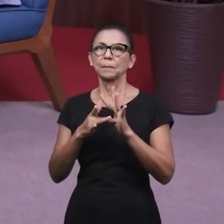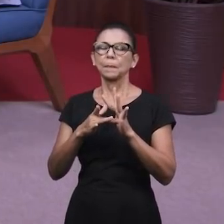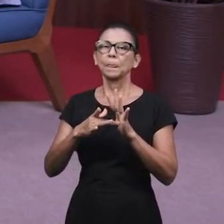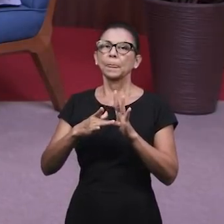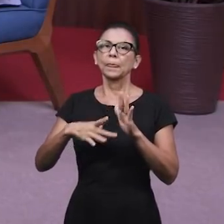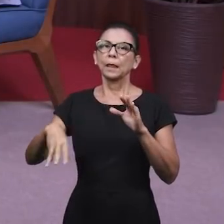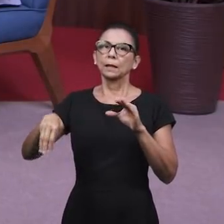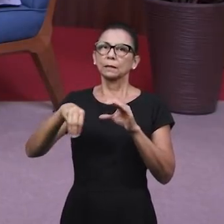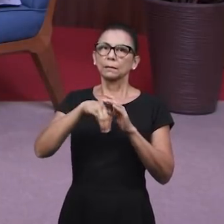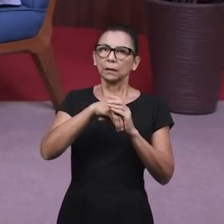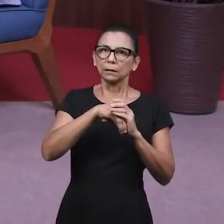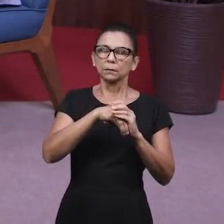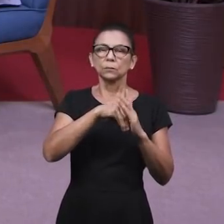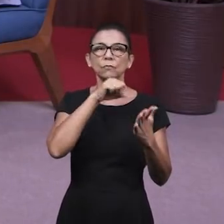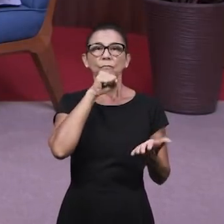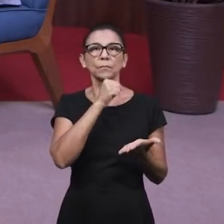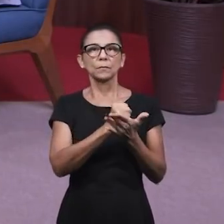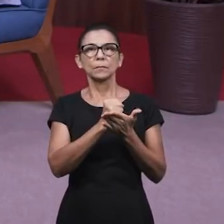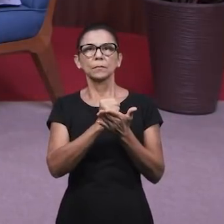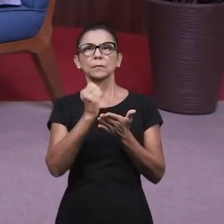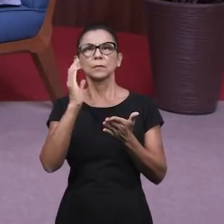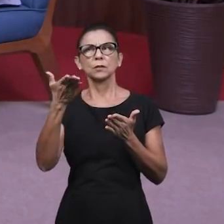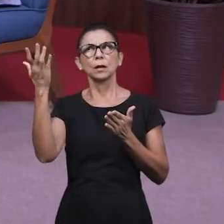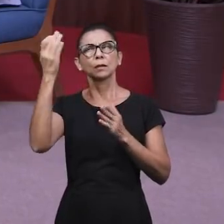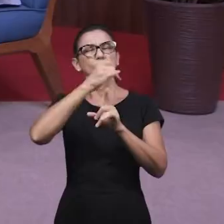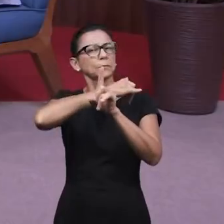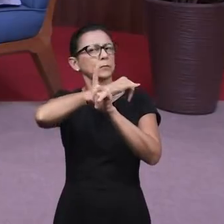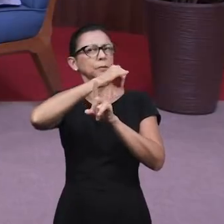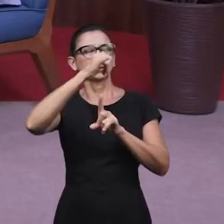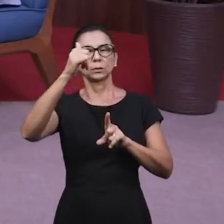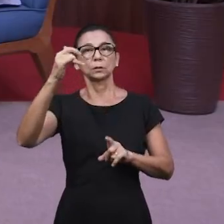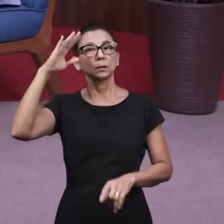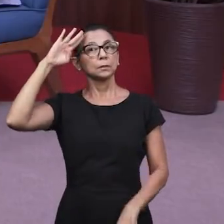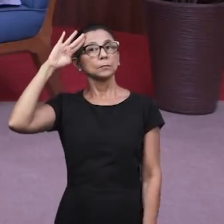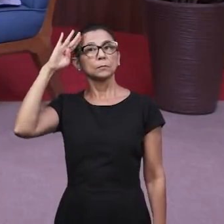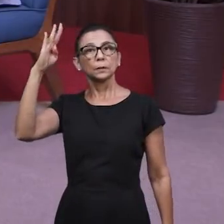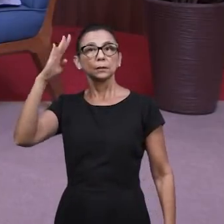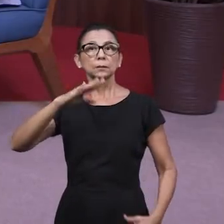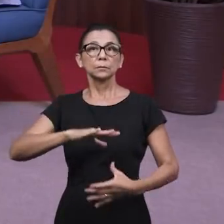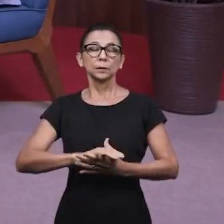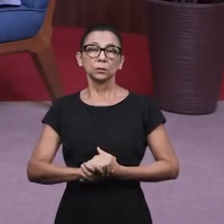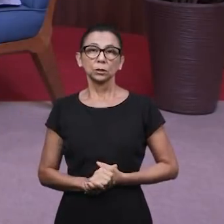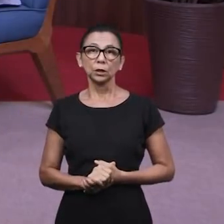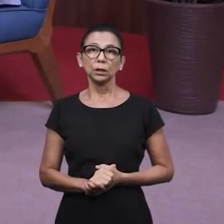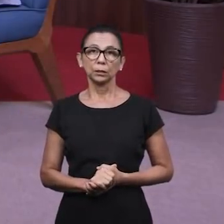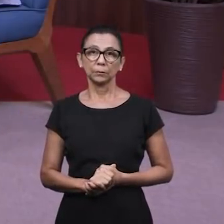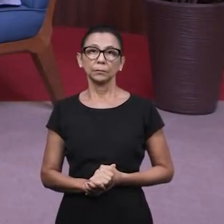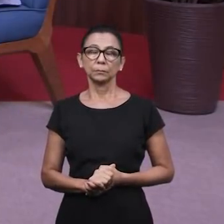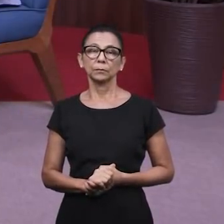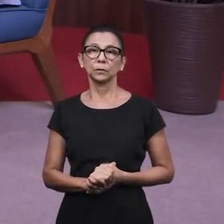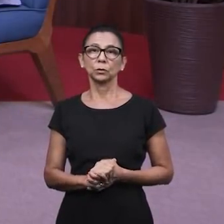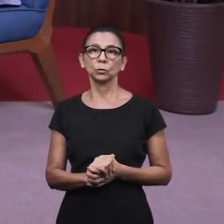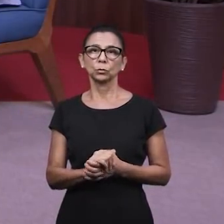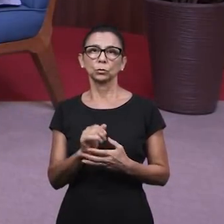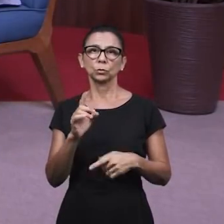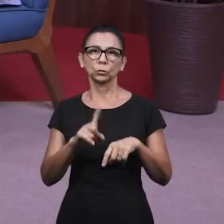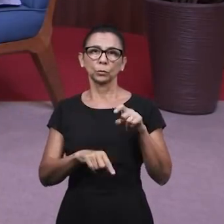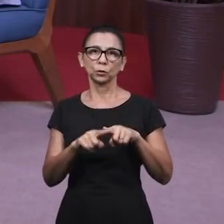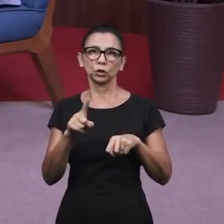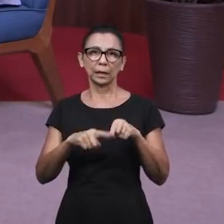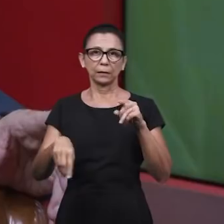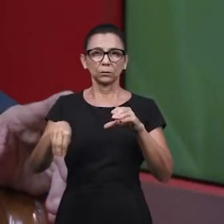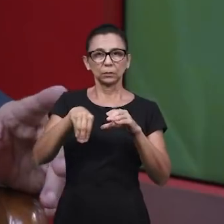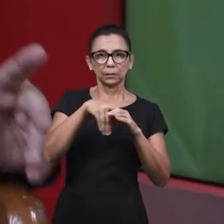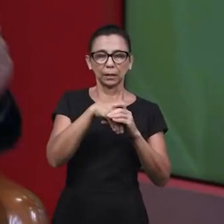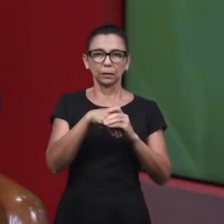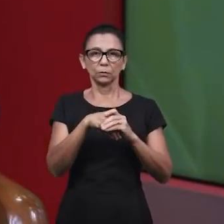Velho Testamento, principalmente nos elementos do culto. No Novo Testamento, o